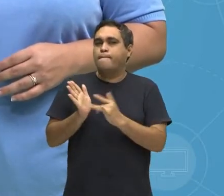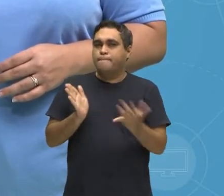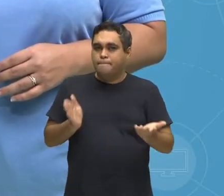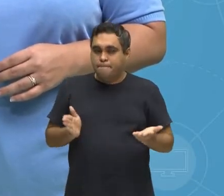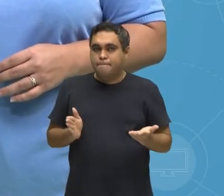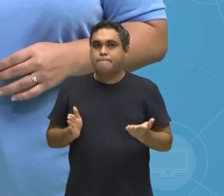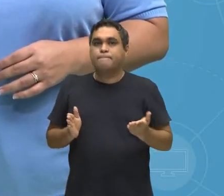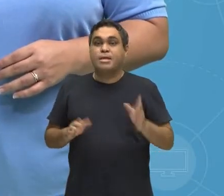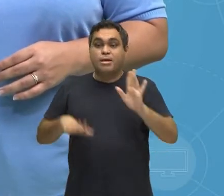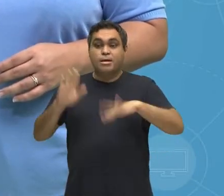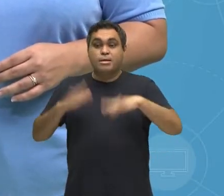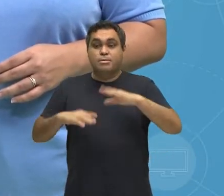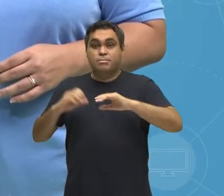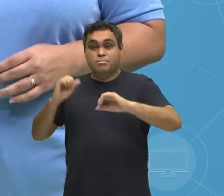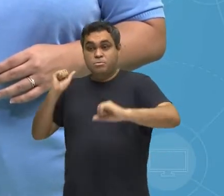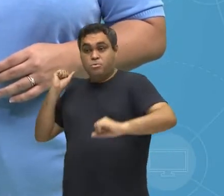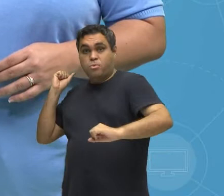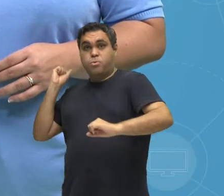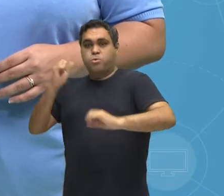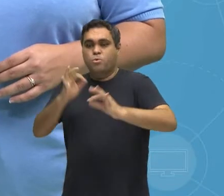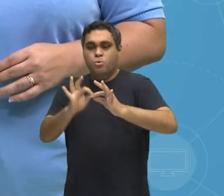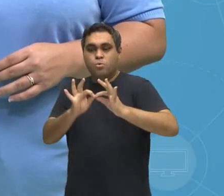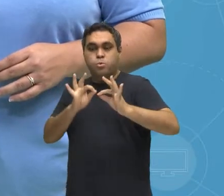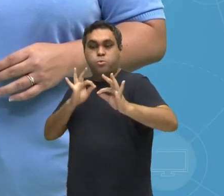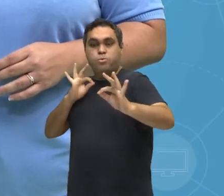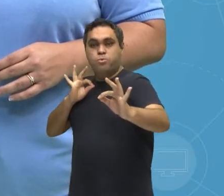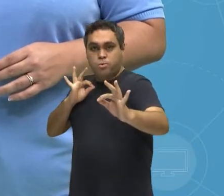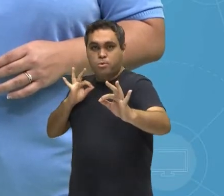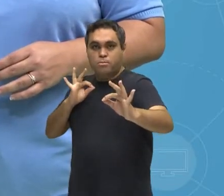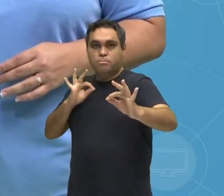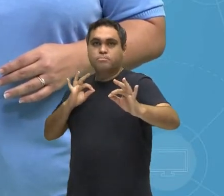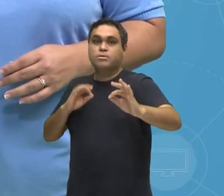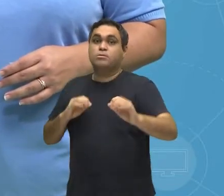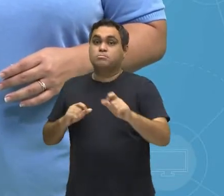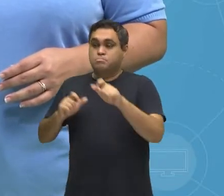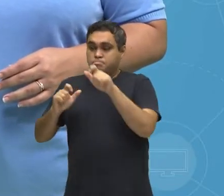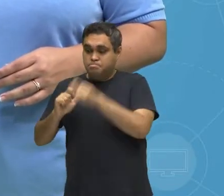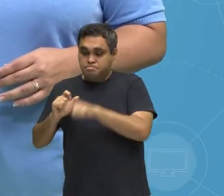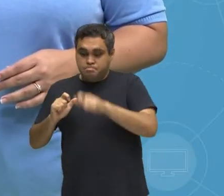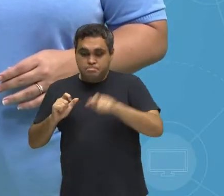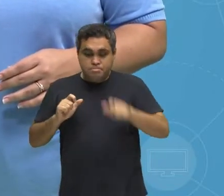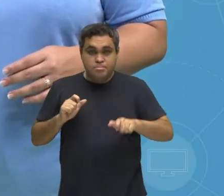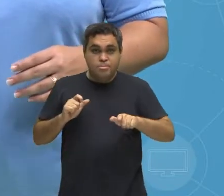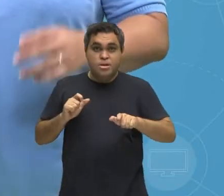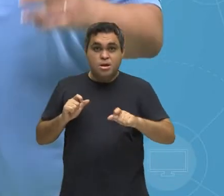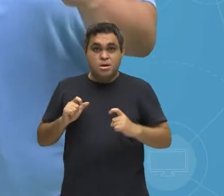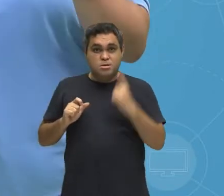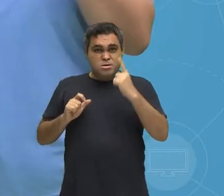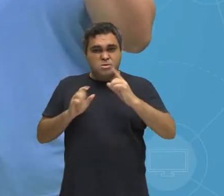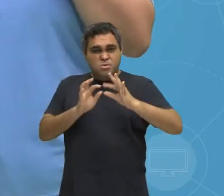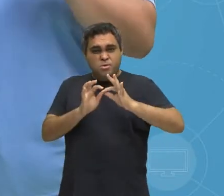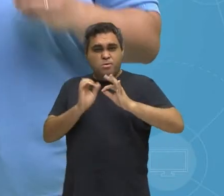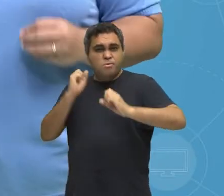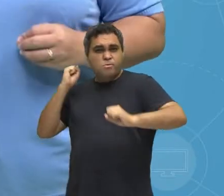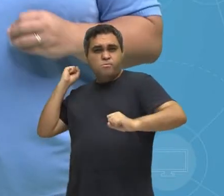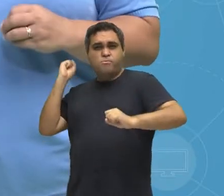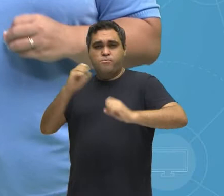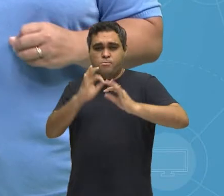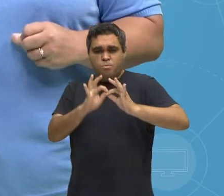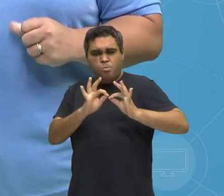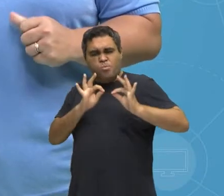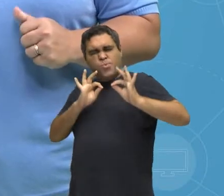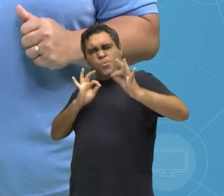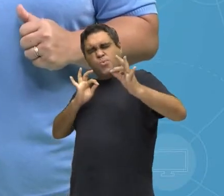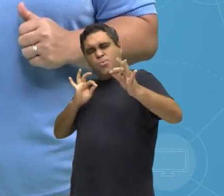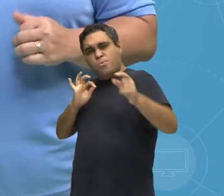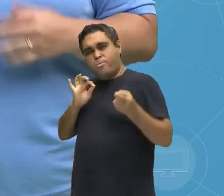distância alcançada, ou seja, vence aquele que atingir uma maior distância, que é bem parecido com a questão